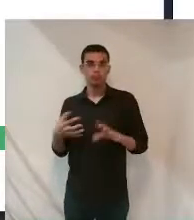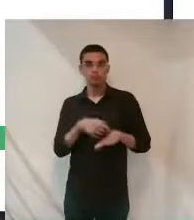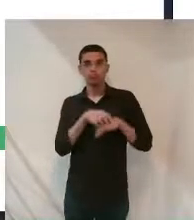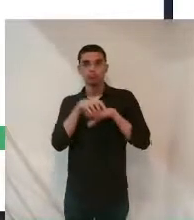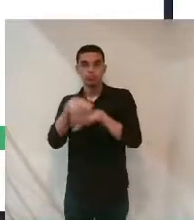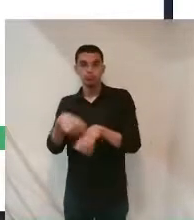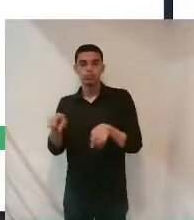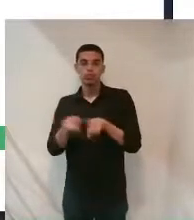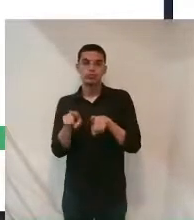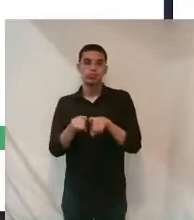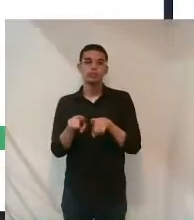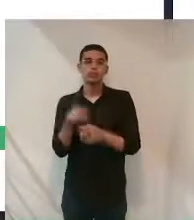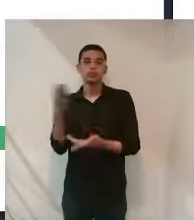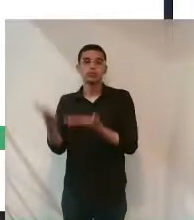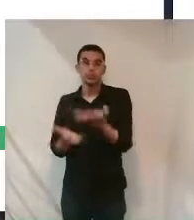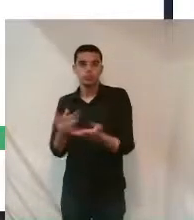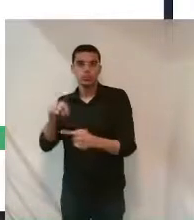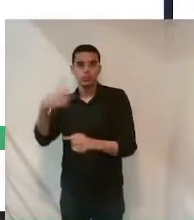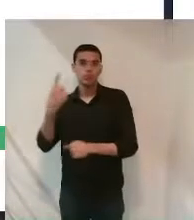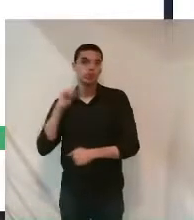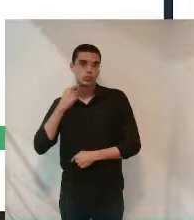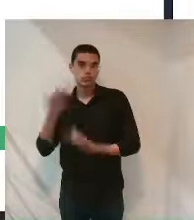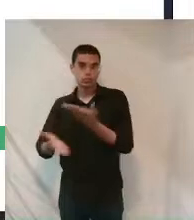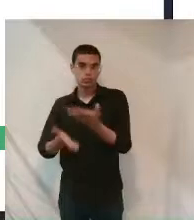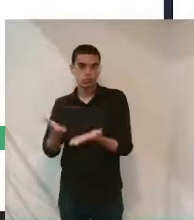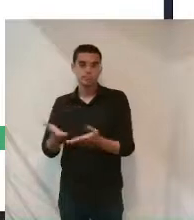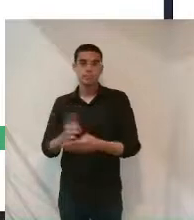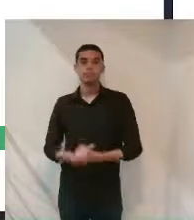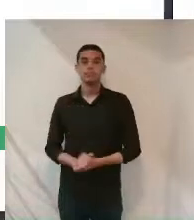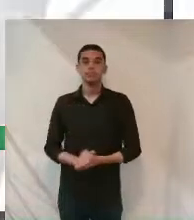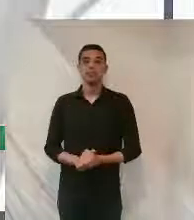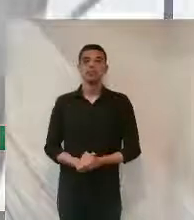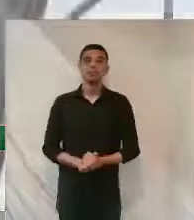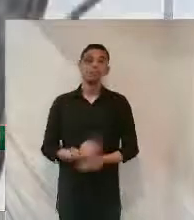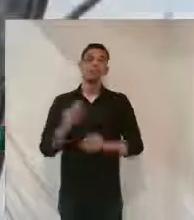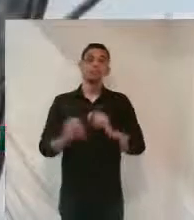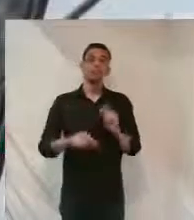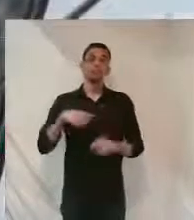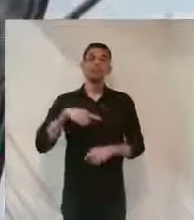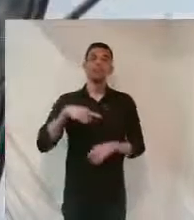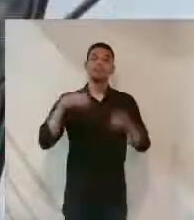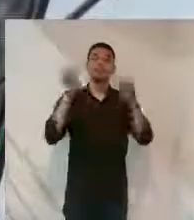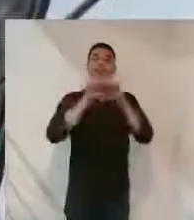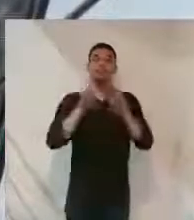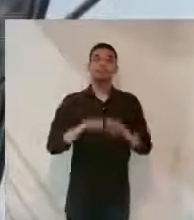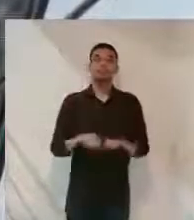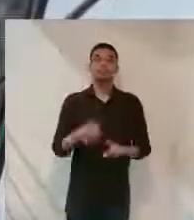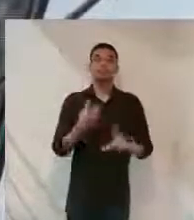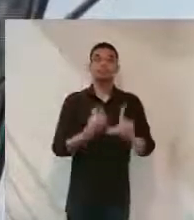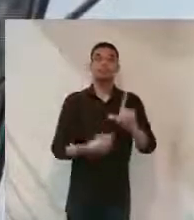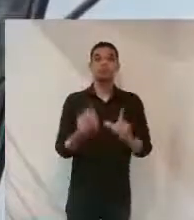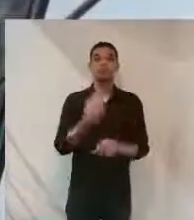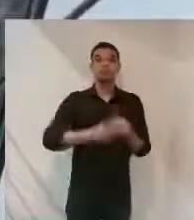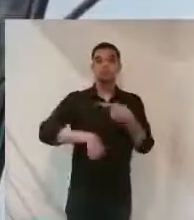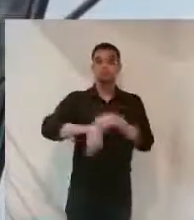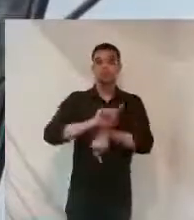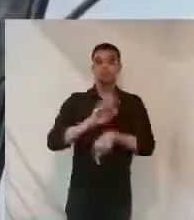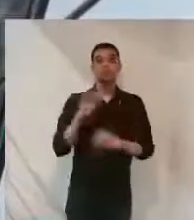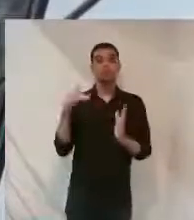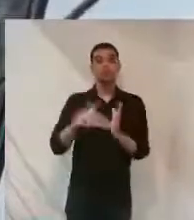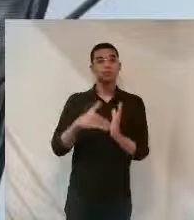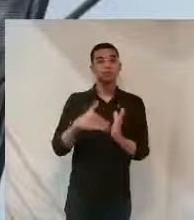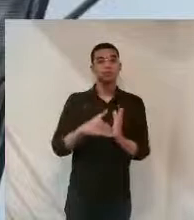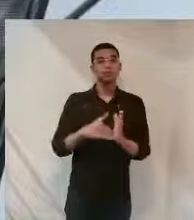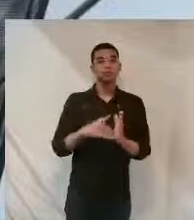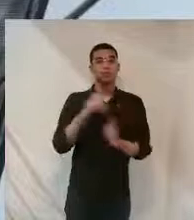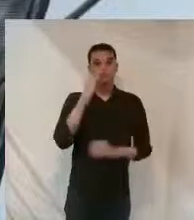de estruturar, implementar e operacionalizar ali o sistema de logística reversa no modelo coletivo. E, por último, mas não menos importante,